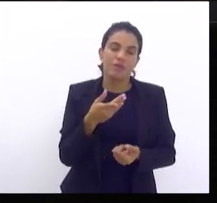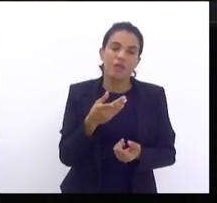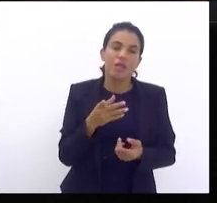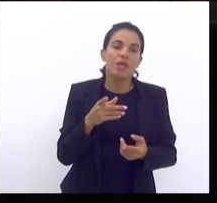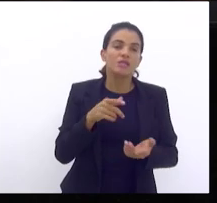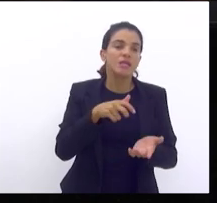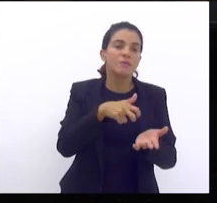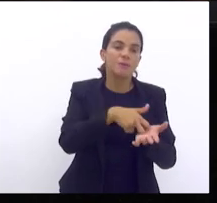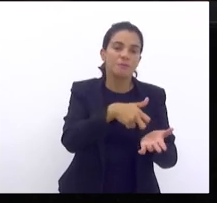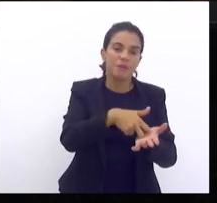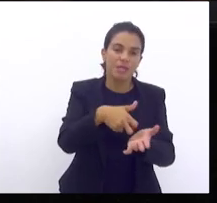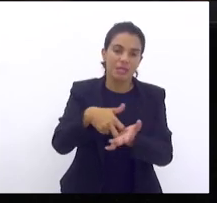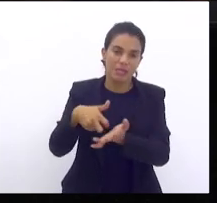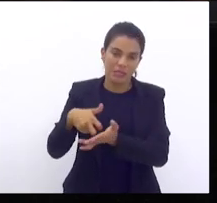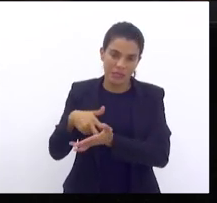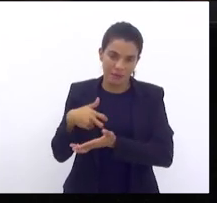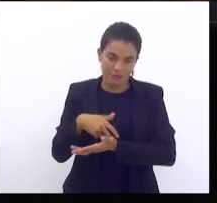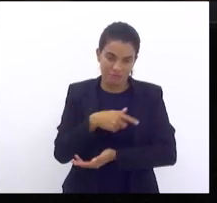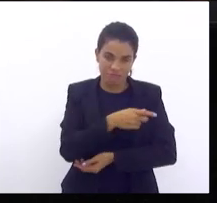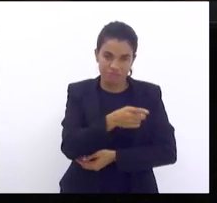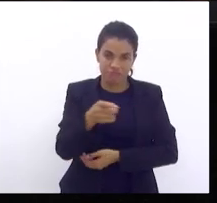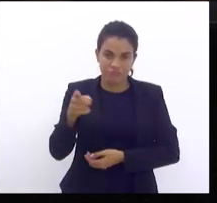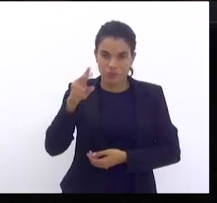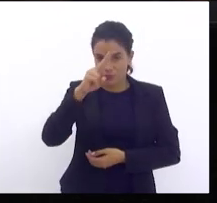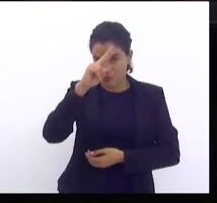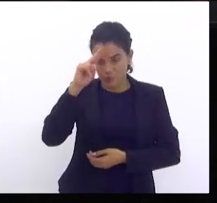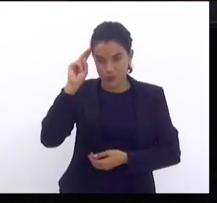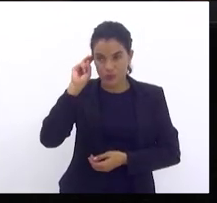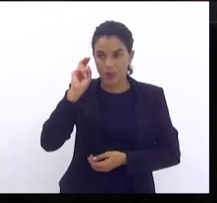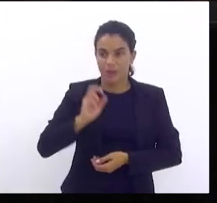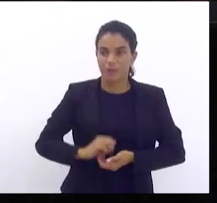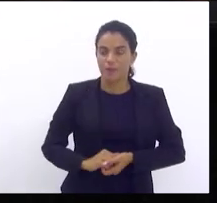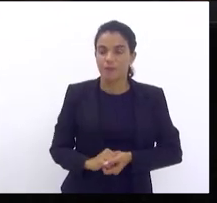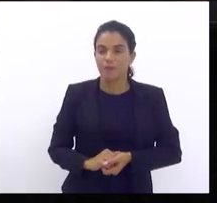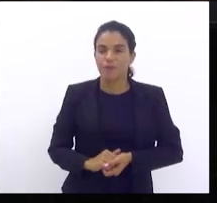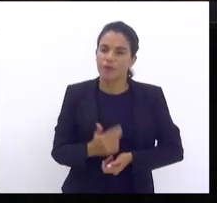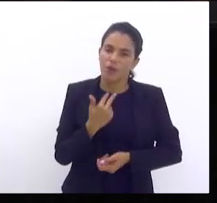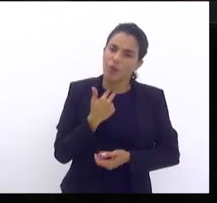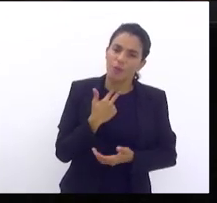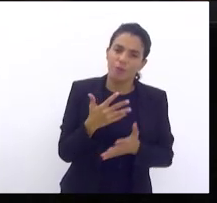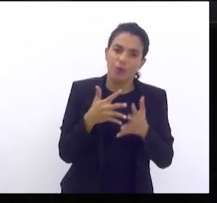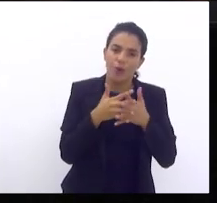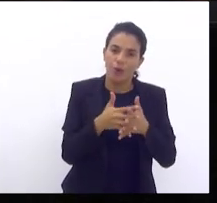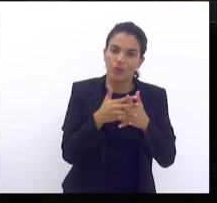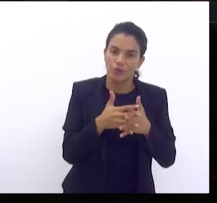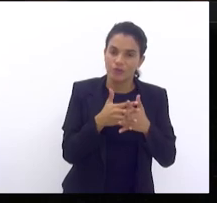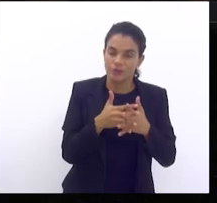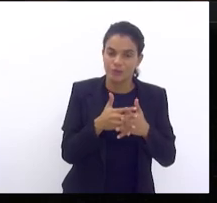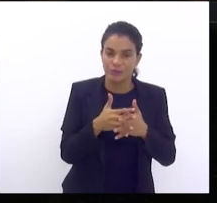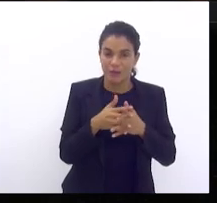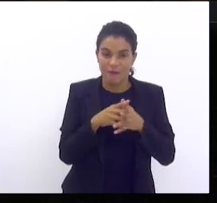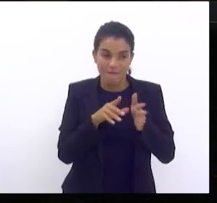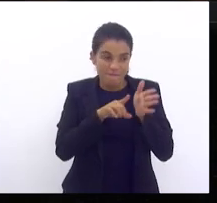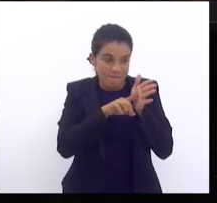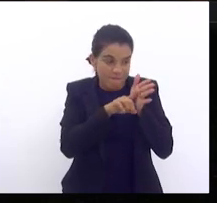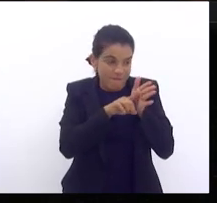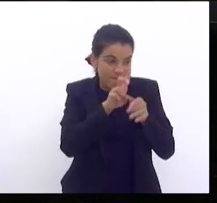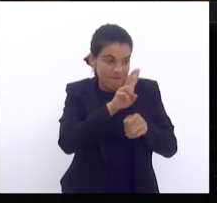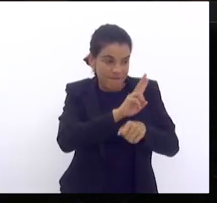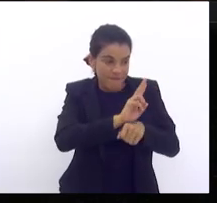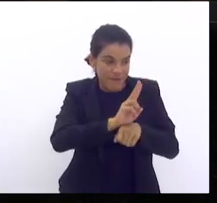penalizar o usuário não se pode confundir a fiscalização